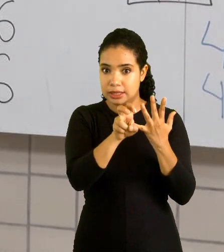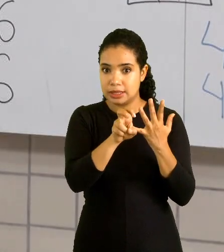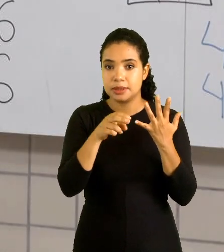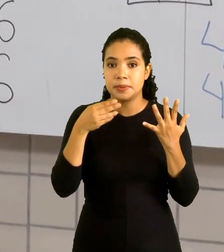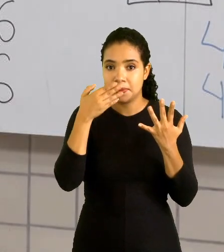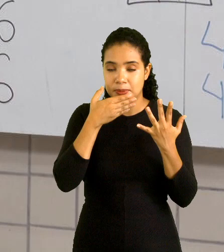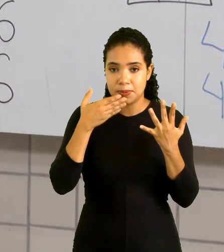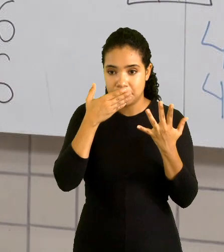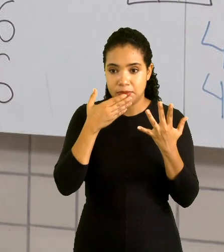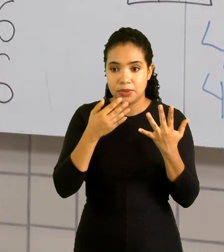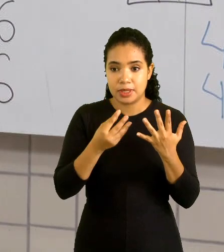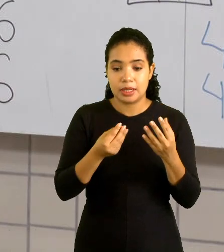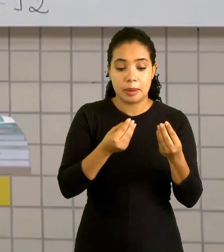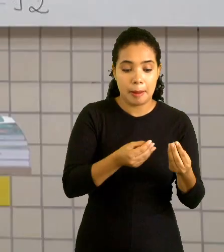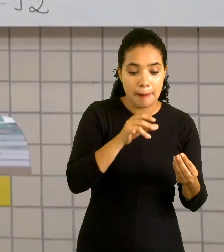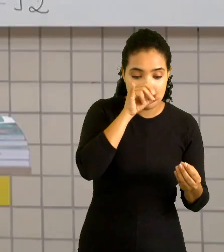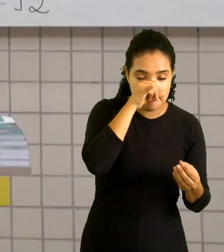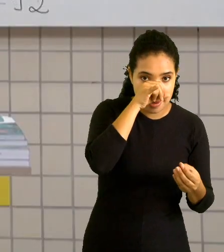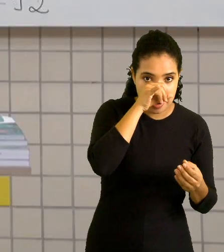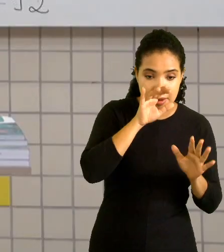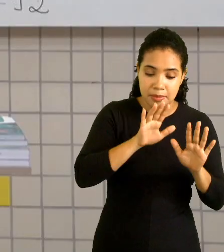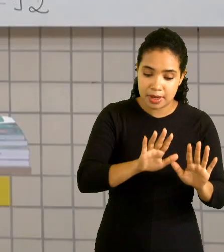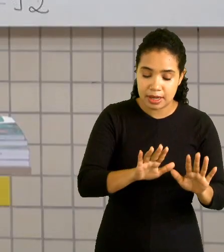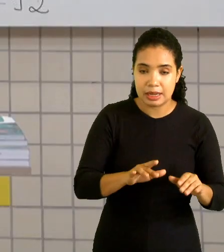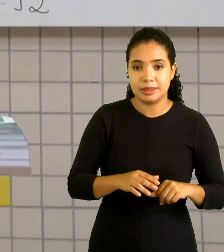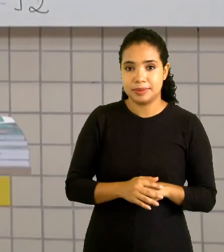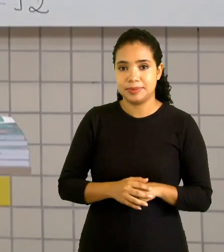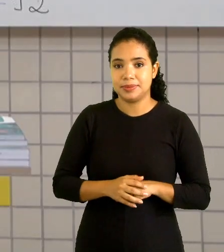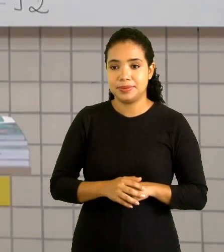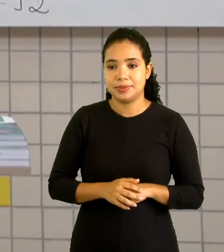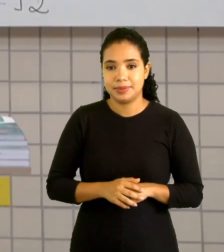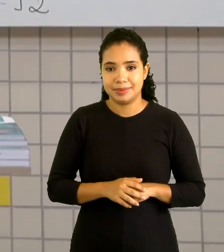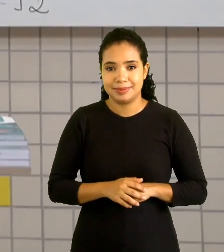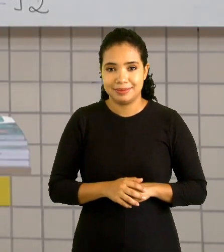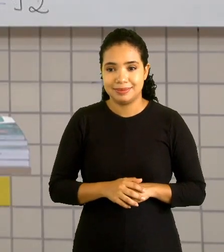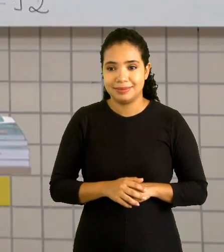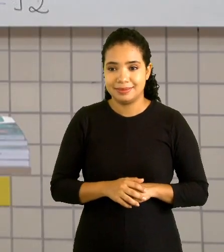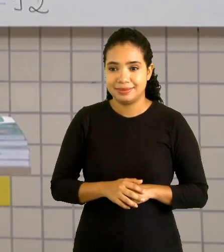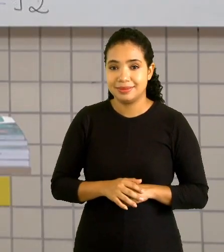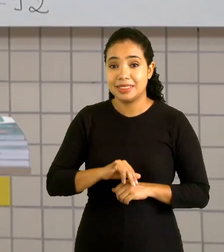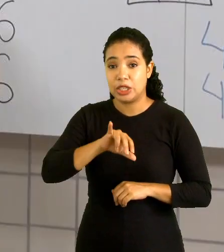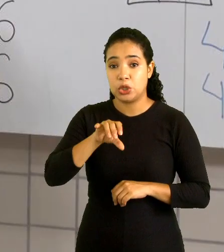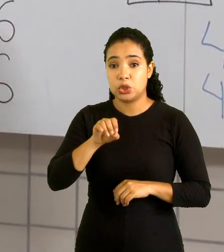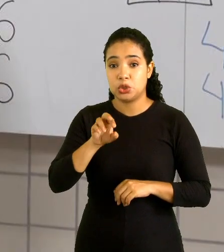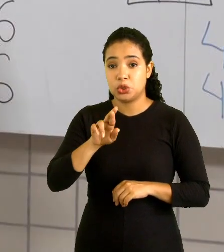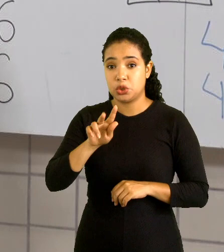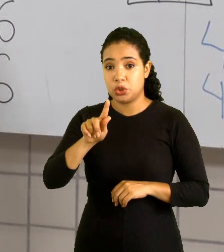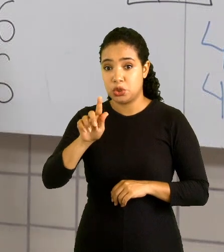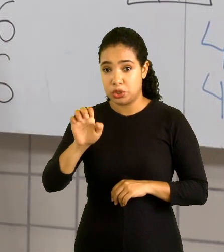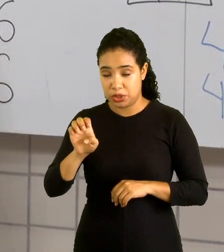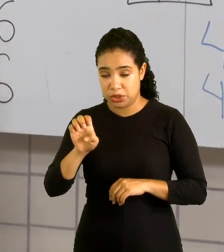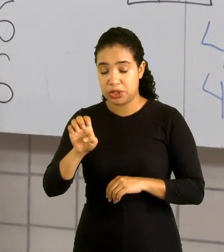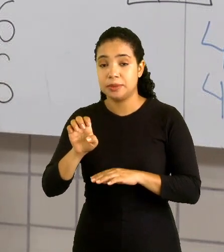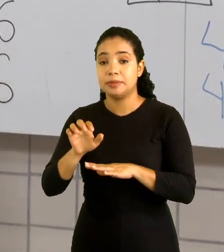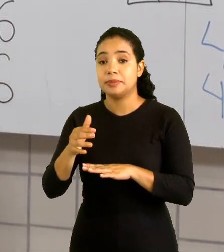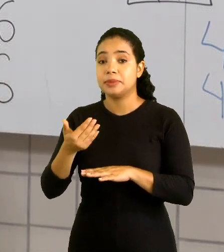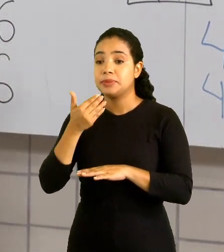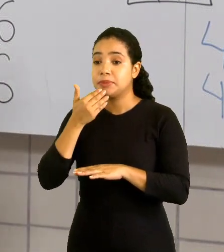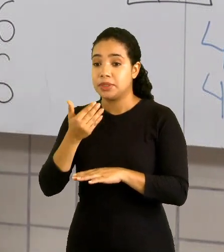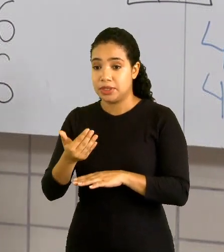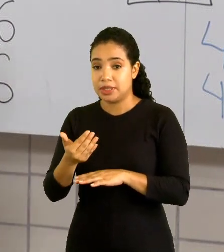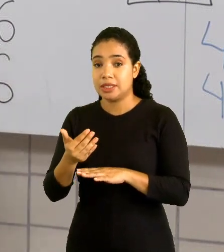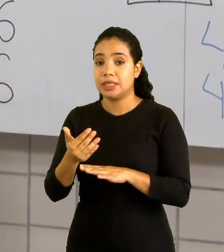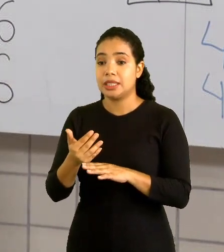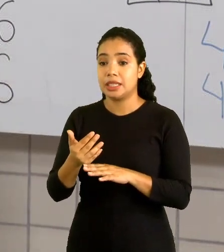na frente da Pepa. Segura aí, Pepa, seus pirulitos. O Jorge, a mãe deles, a mamãe Pepa,